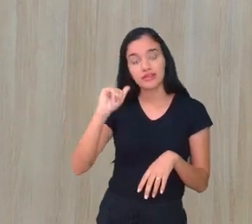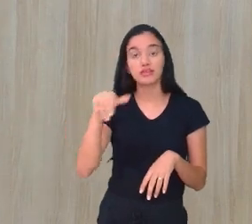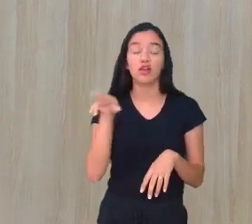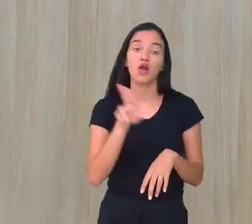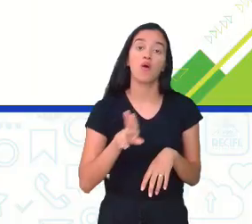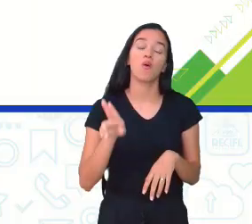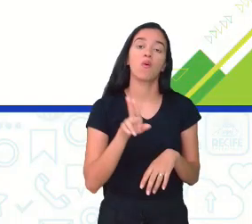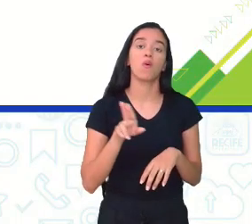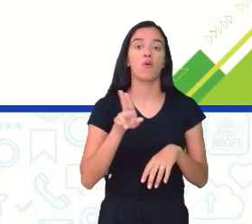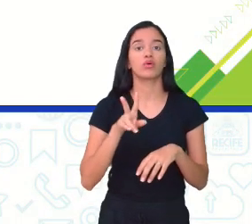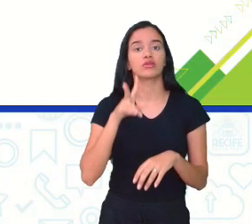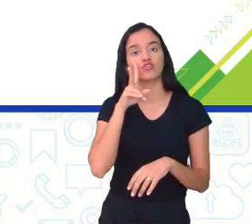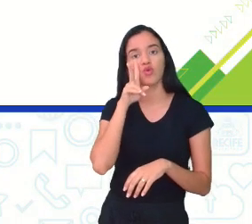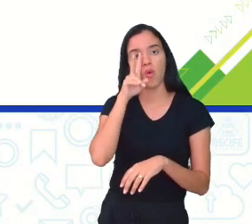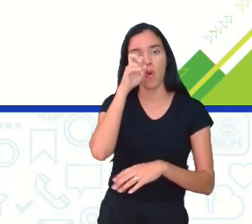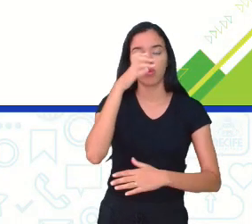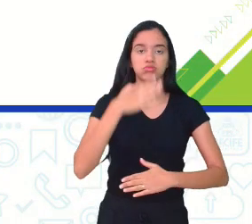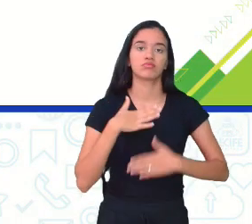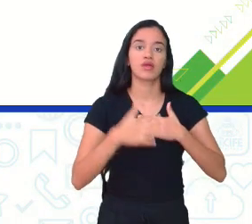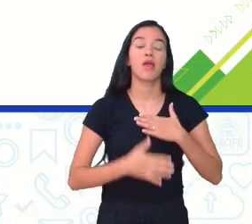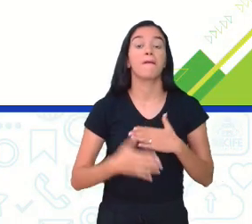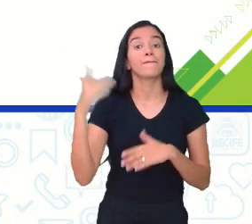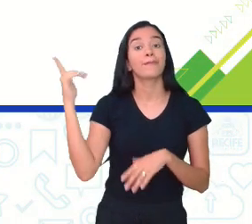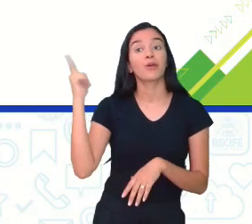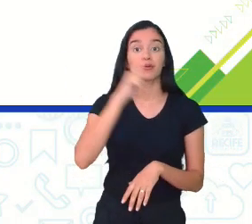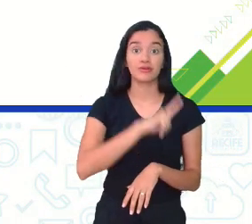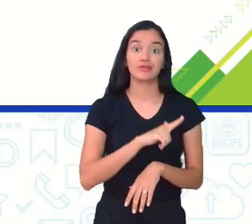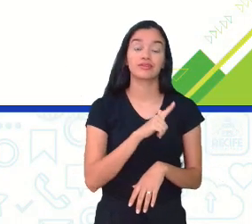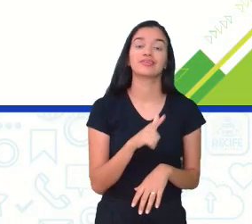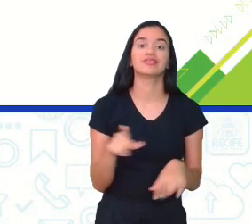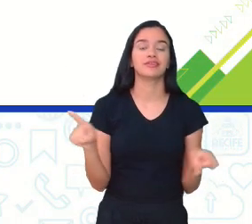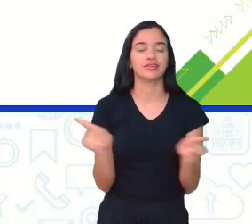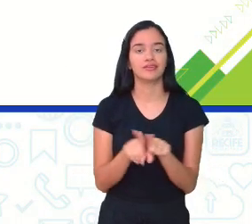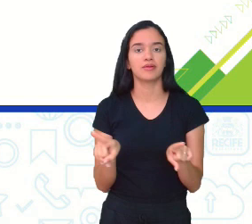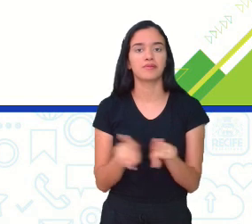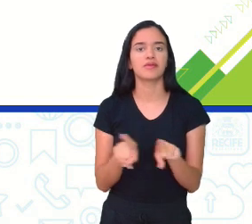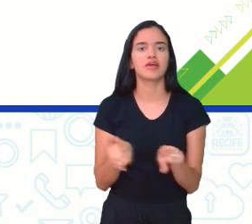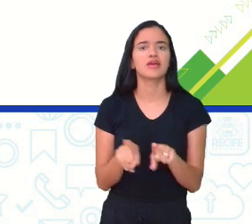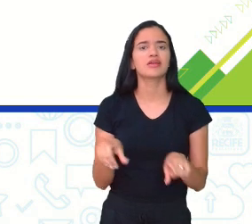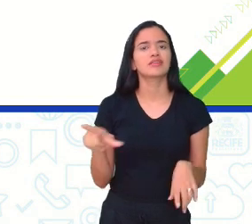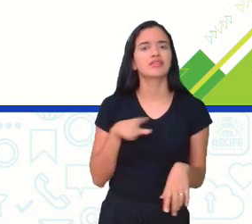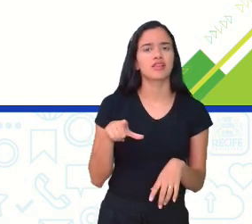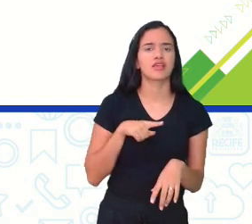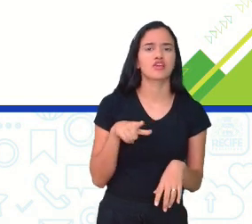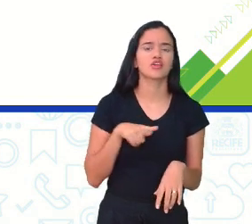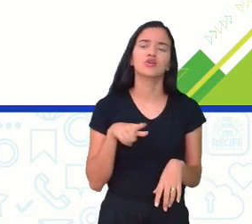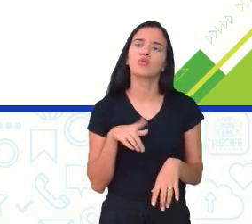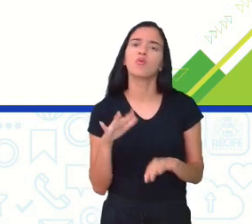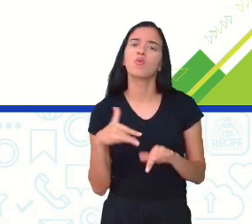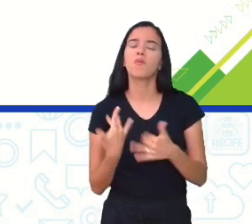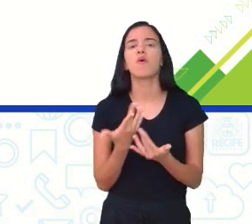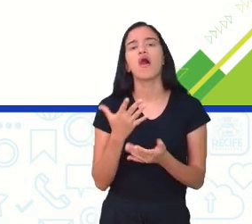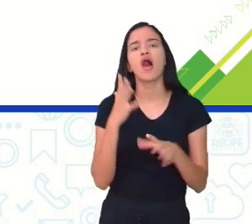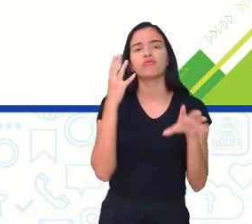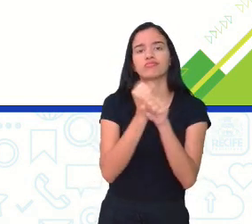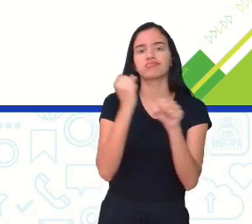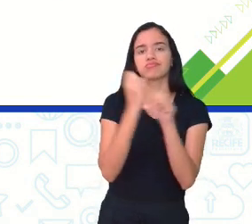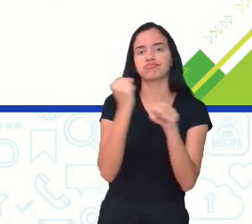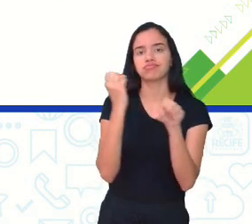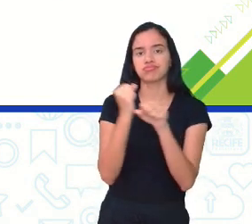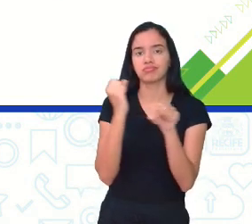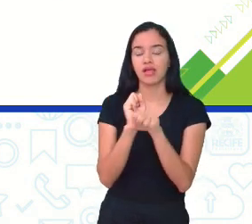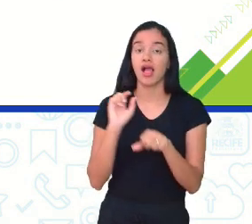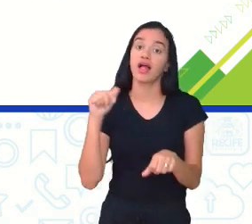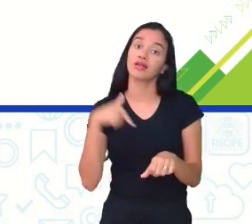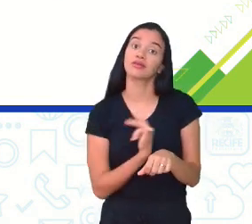máxima potência ali para conseguir chegar. Inclusive existe uma fórmula aí da gente calcular essa